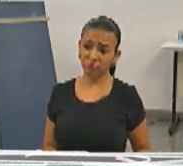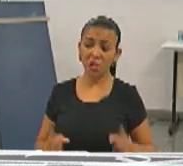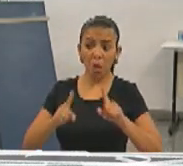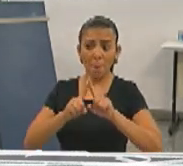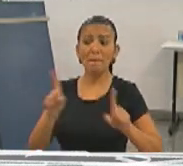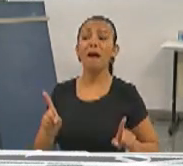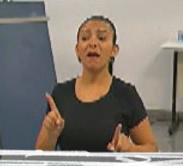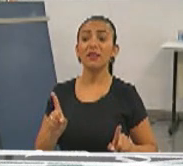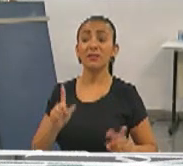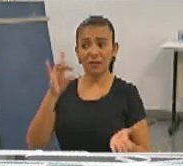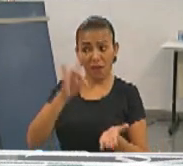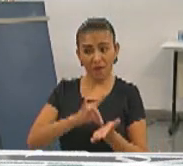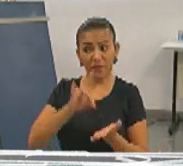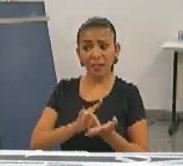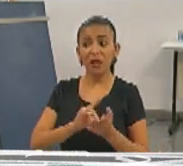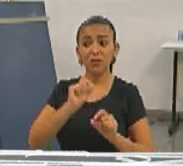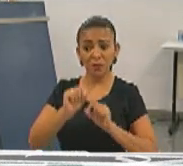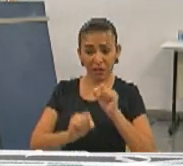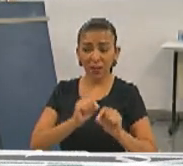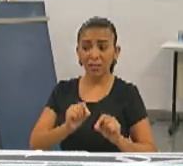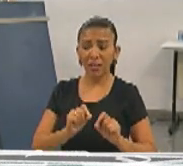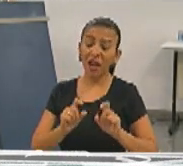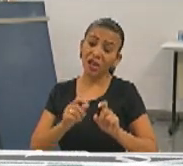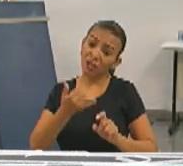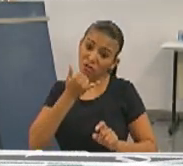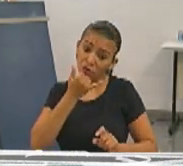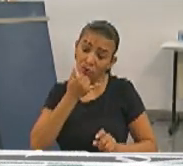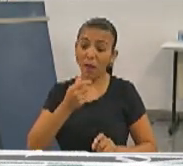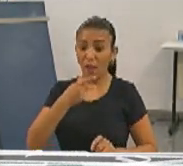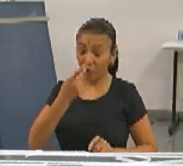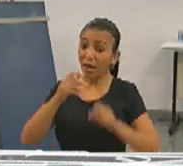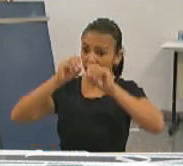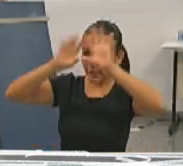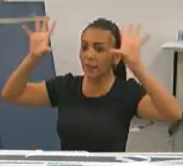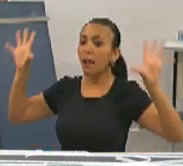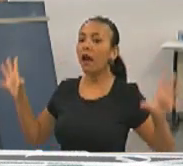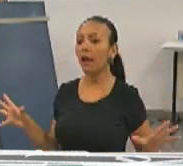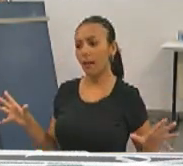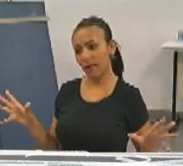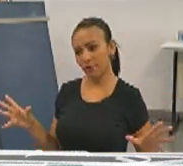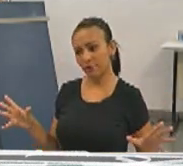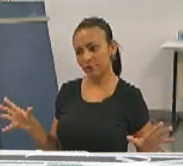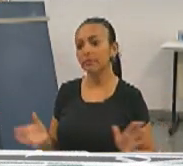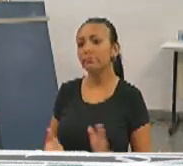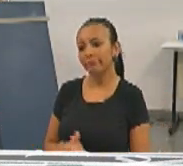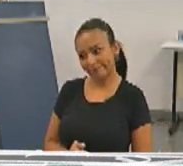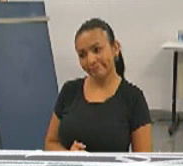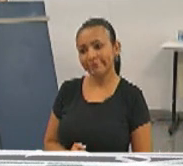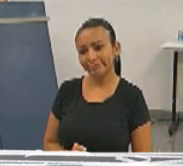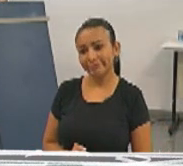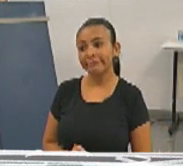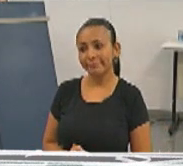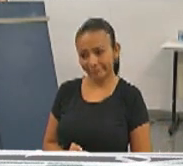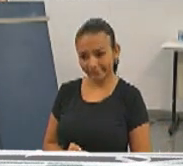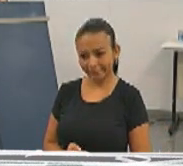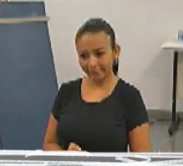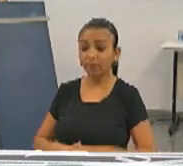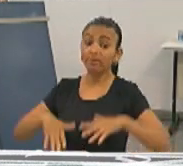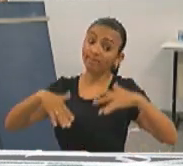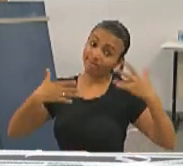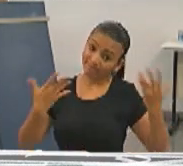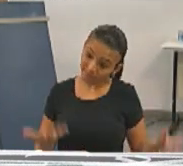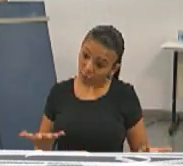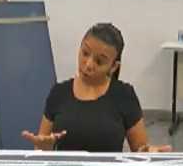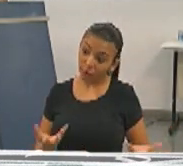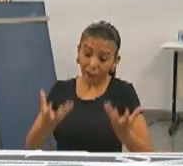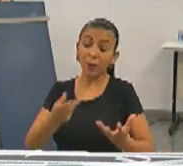verdade, exatamente, só que talvez eu tenha falado com mais clareza para as pessoas. Por favor, né, mediador. Então, eu queria falar